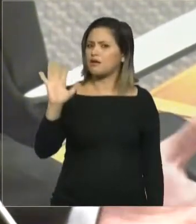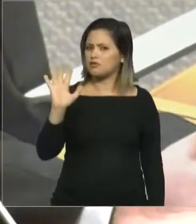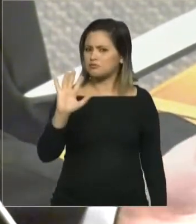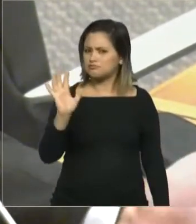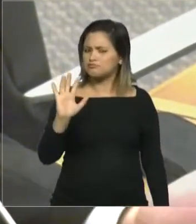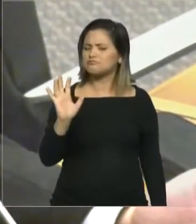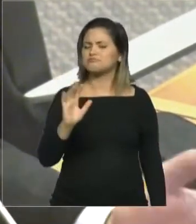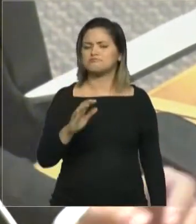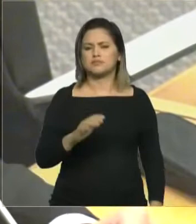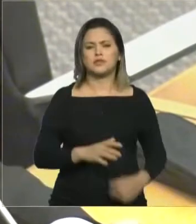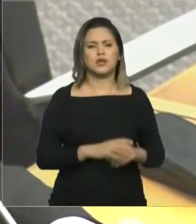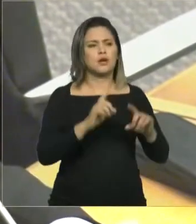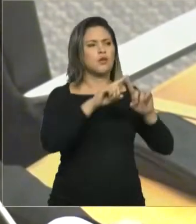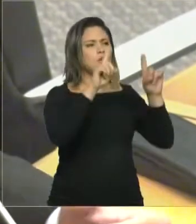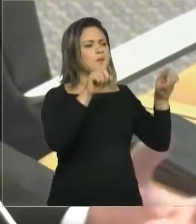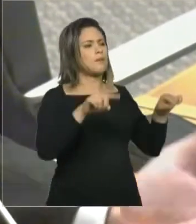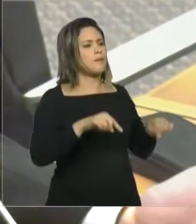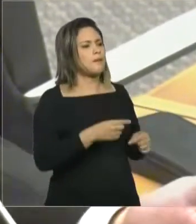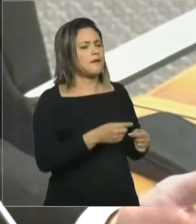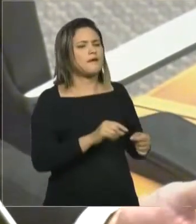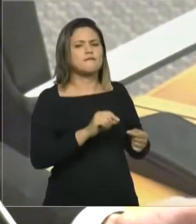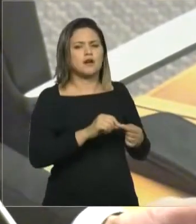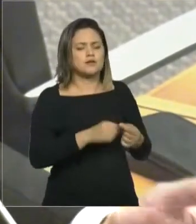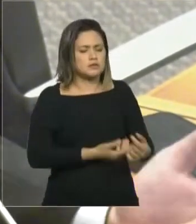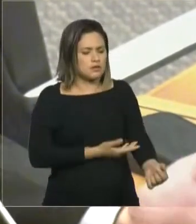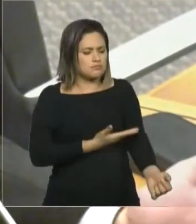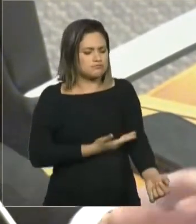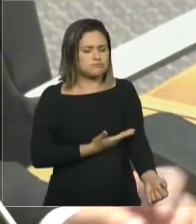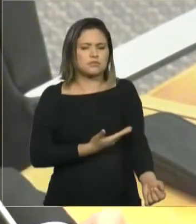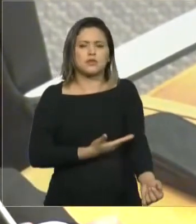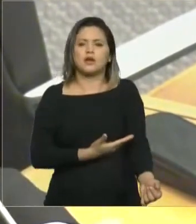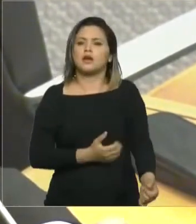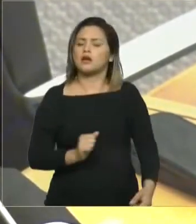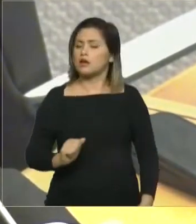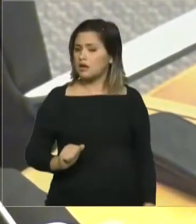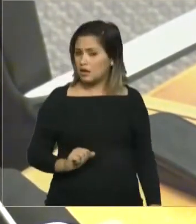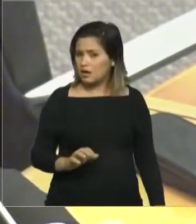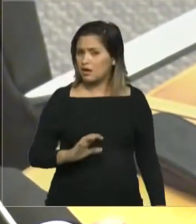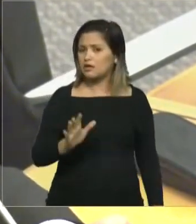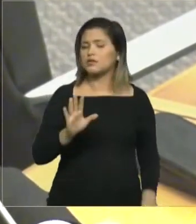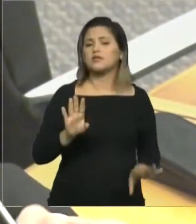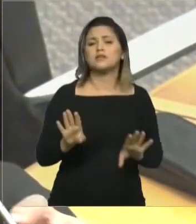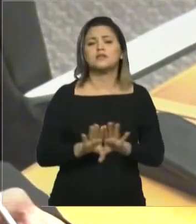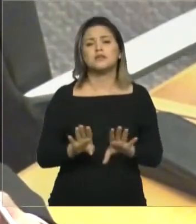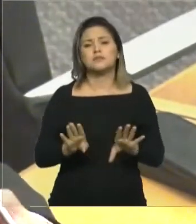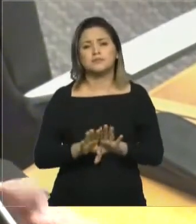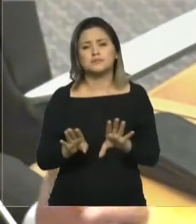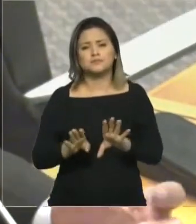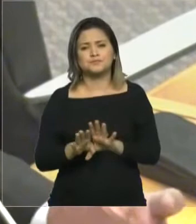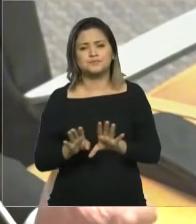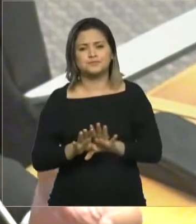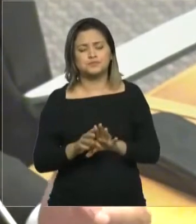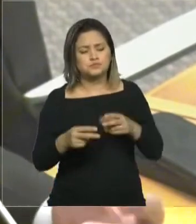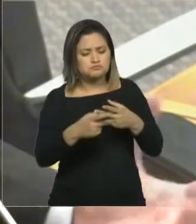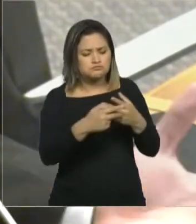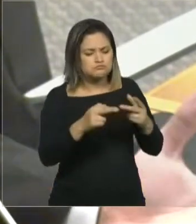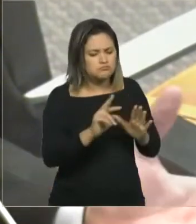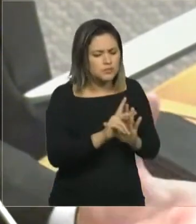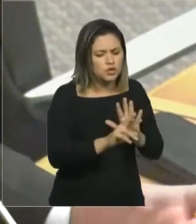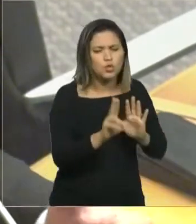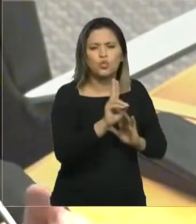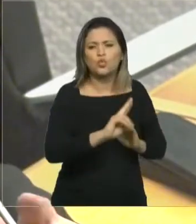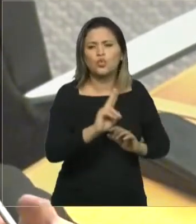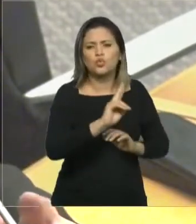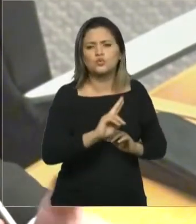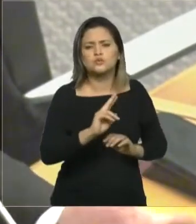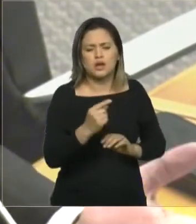maneira constante, por conta, inclusive, de prevenção e transmissão de doenças. A unidade, ela funciona com regime de tratamento